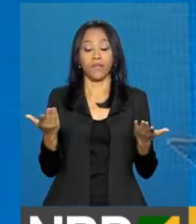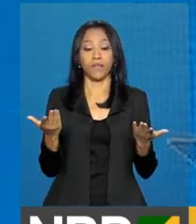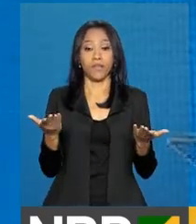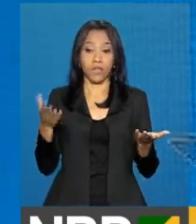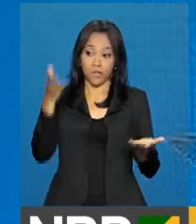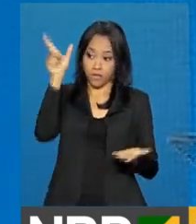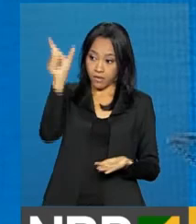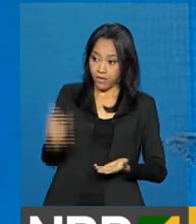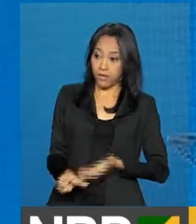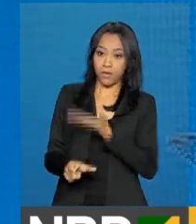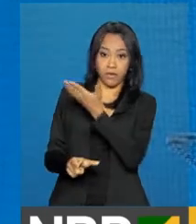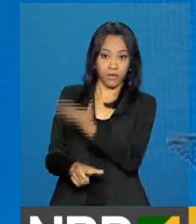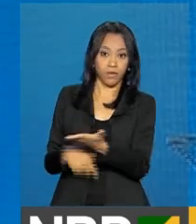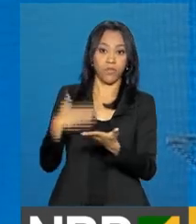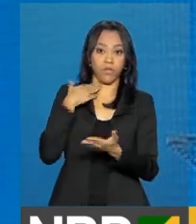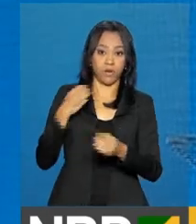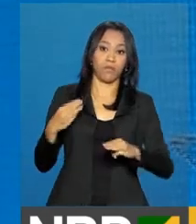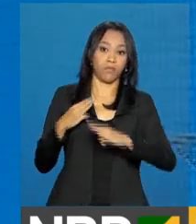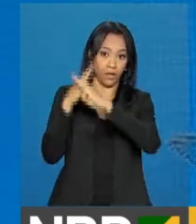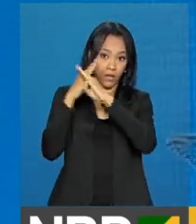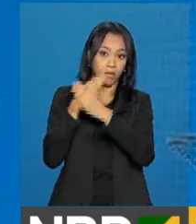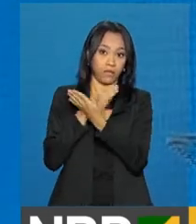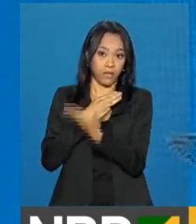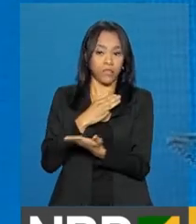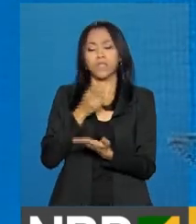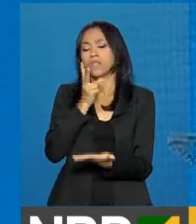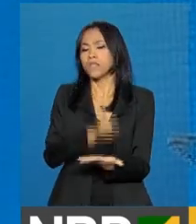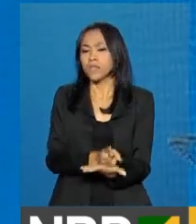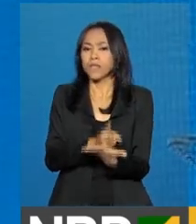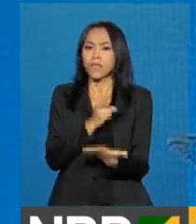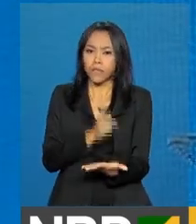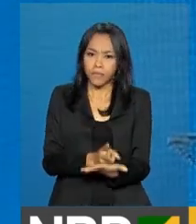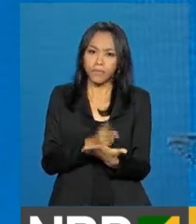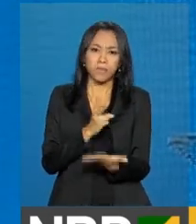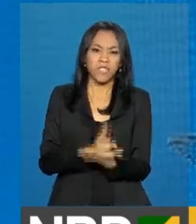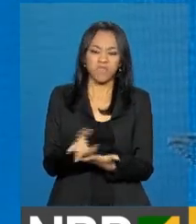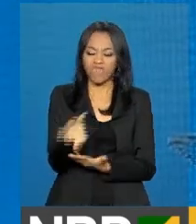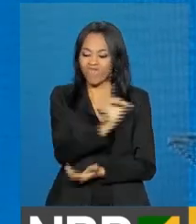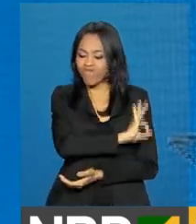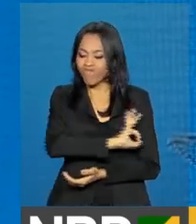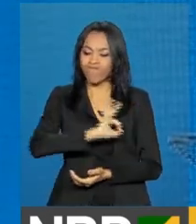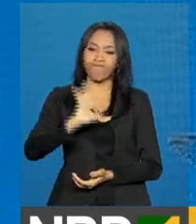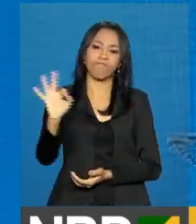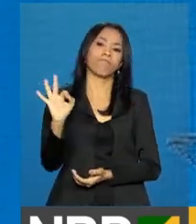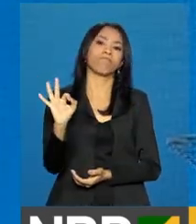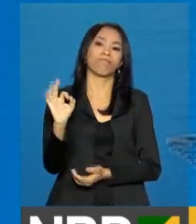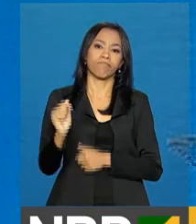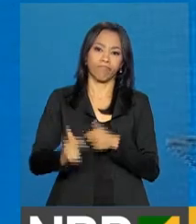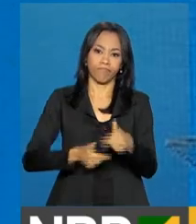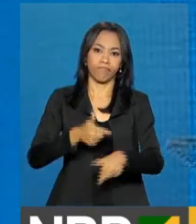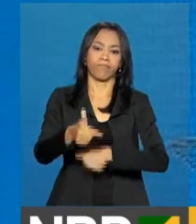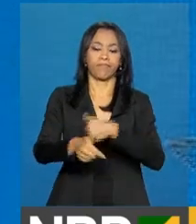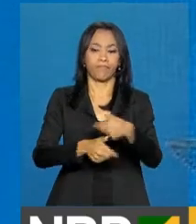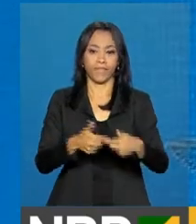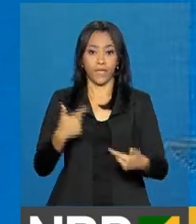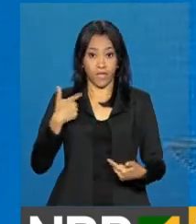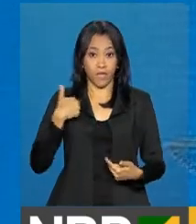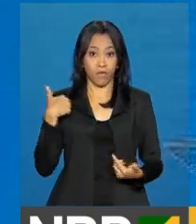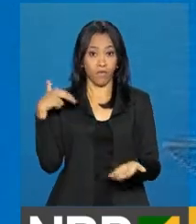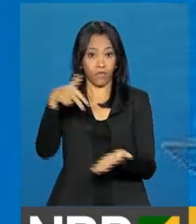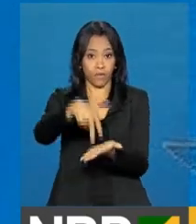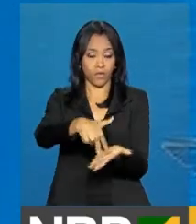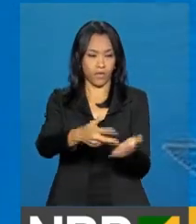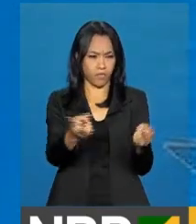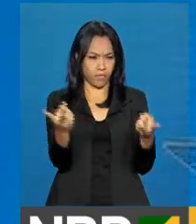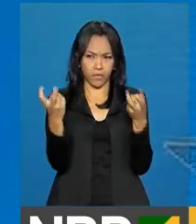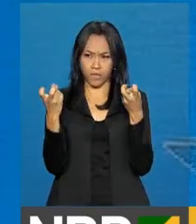Caixa Econômica Federal teve sempre um papel, Gilberto Ock, extraordinário. E eu percebo, vindo aqui